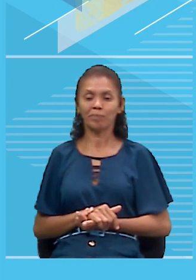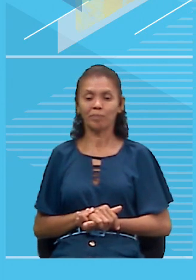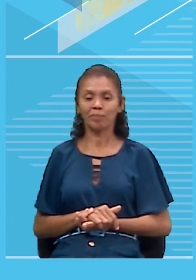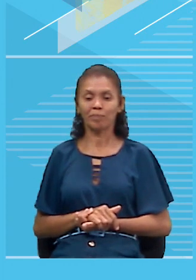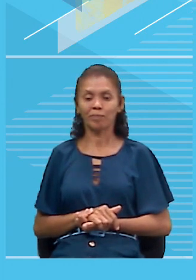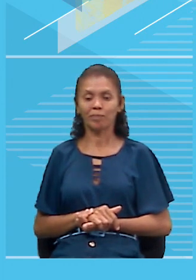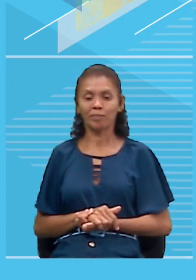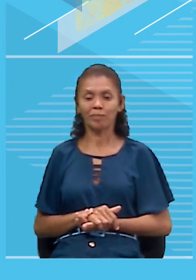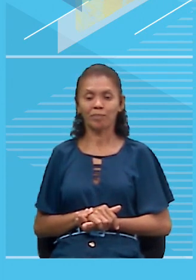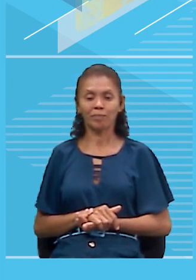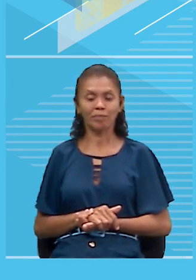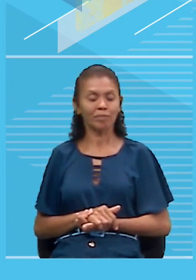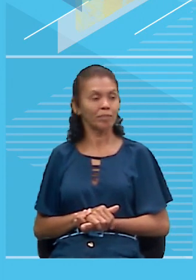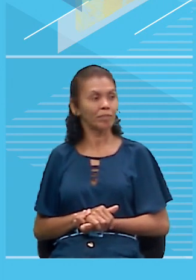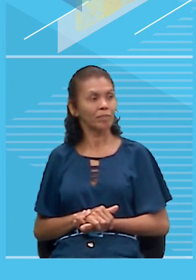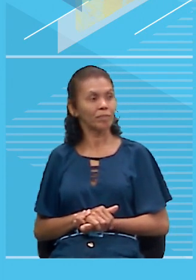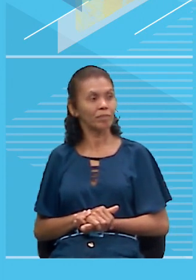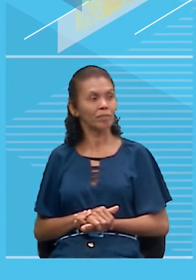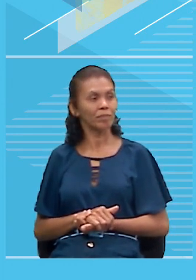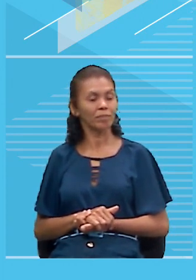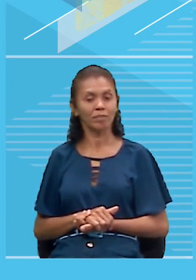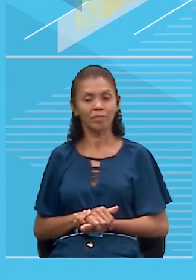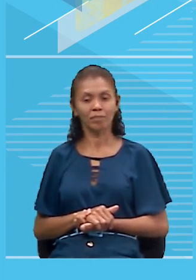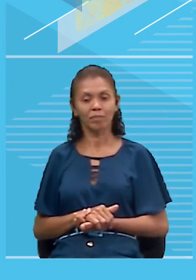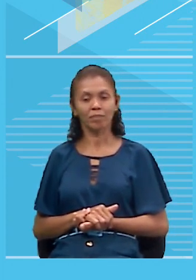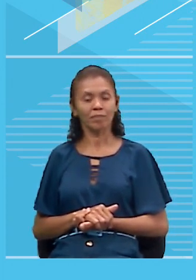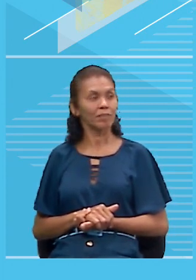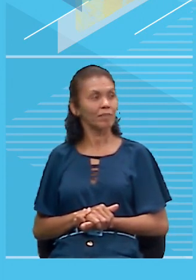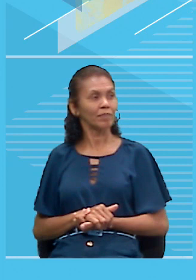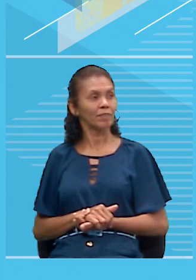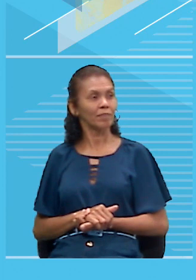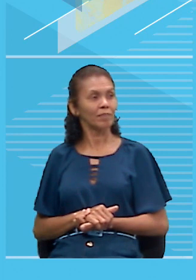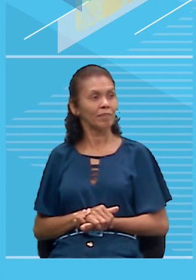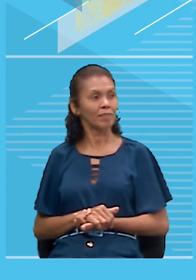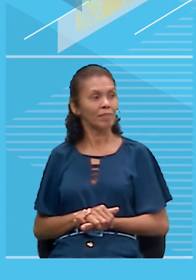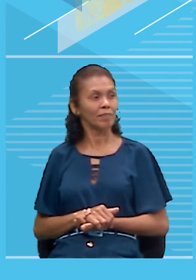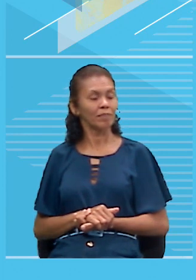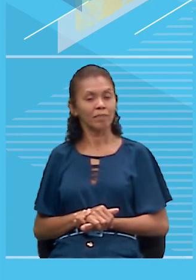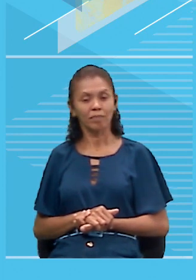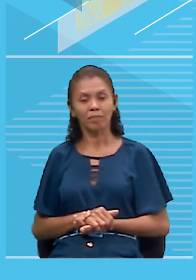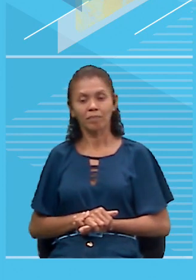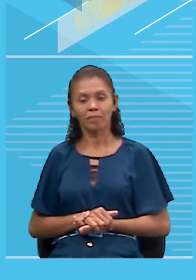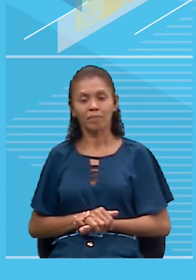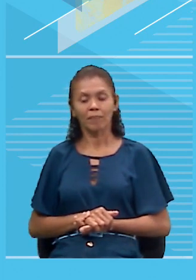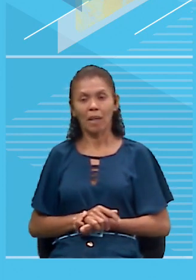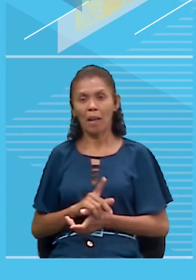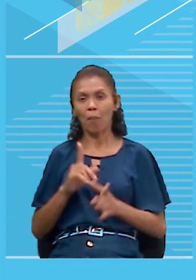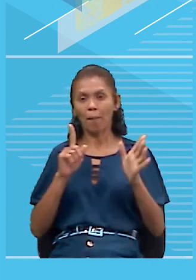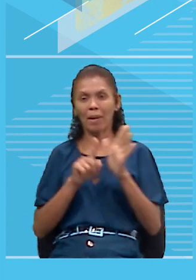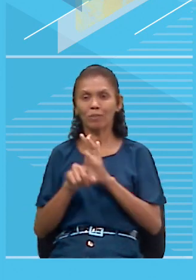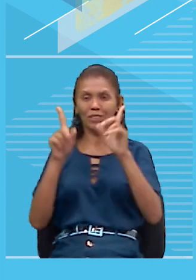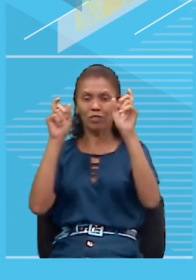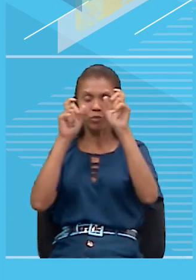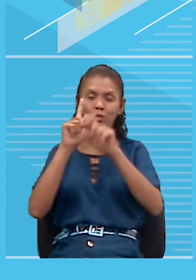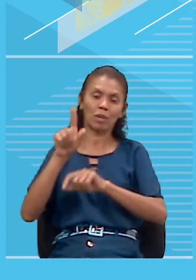tá difícil não foi essa vida difícil fazer na próxima vou colocar mais fácil prometo prometo muito difícil essa questão que elaborei agora pouco professor